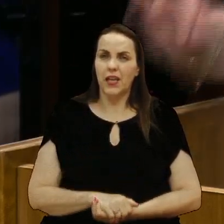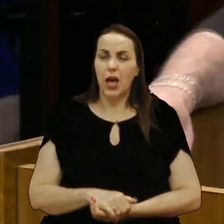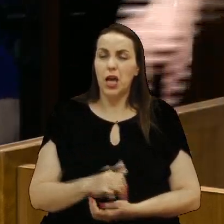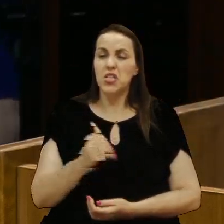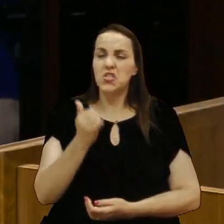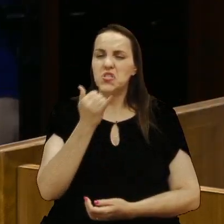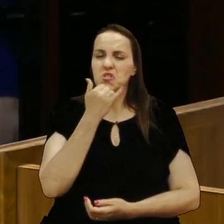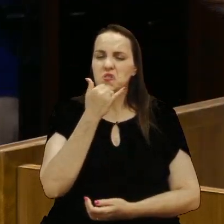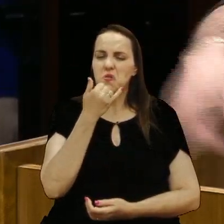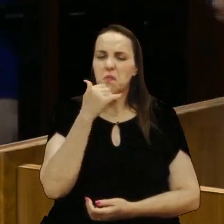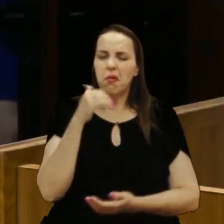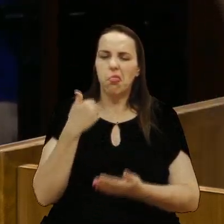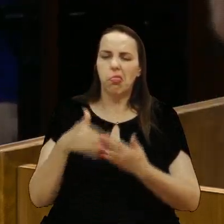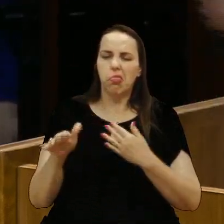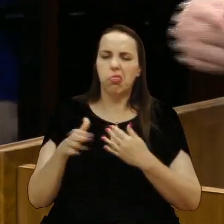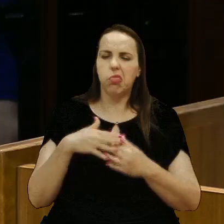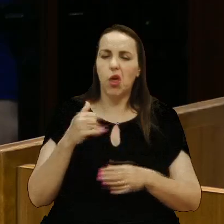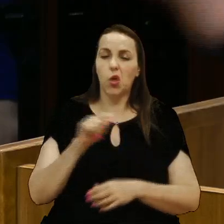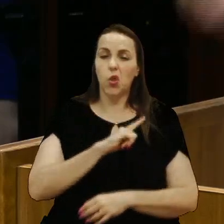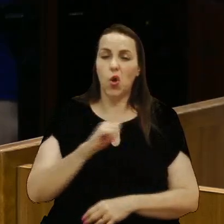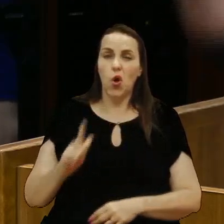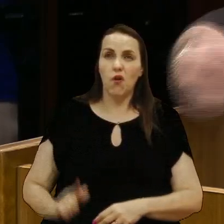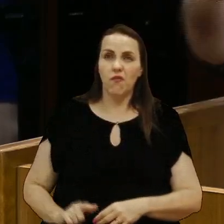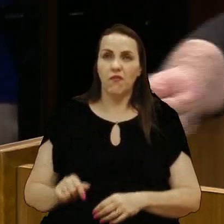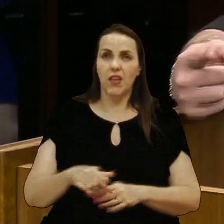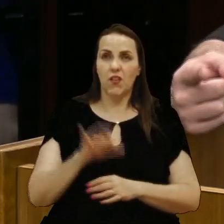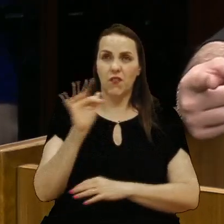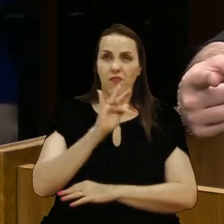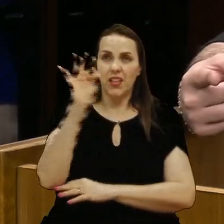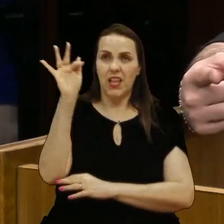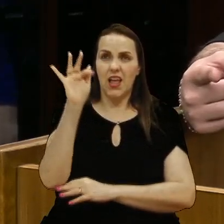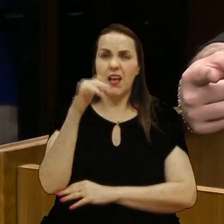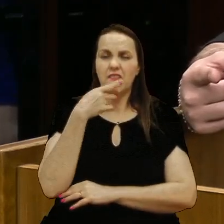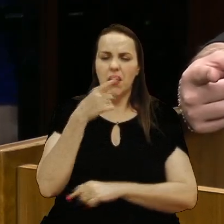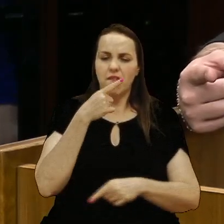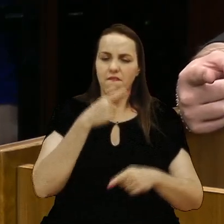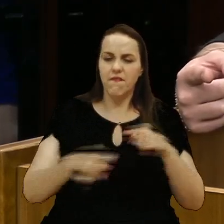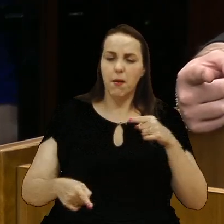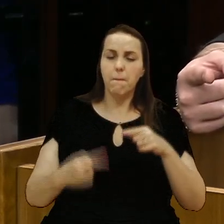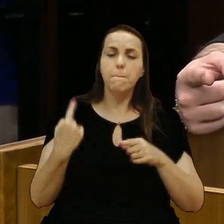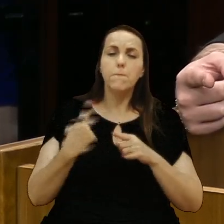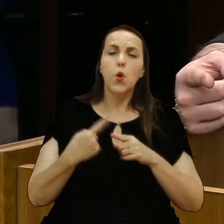governo federal justificando o veto, dizendo que não tem dinheiro.